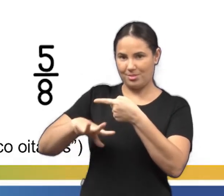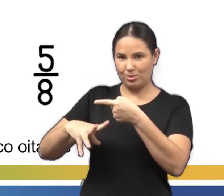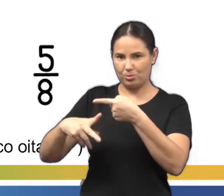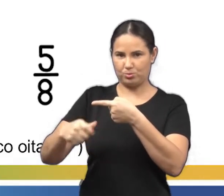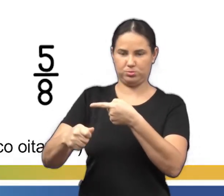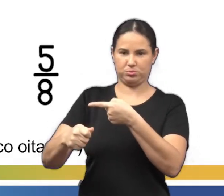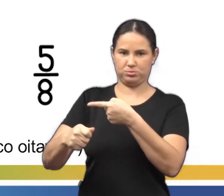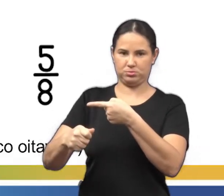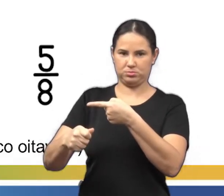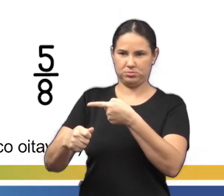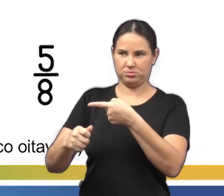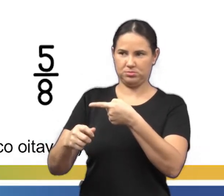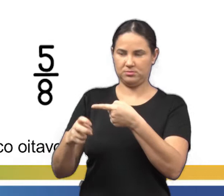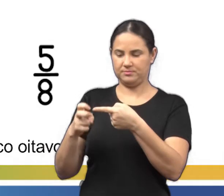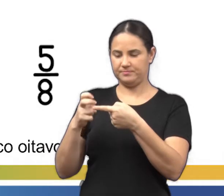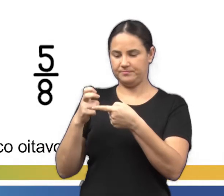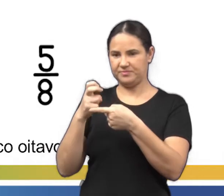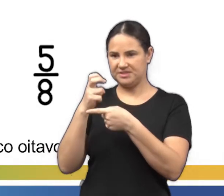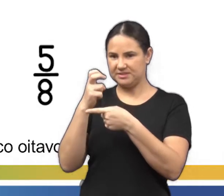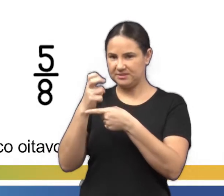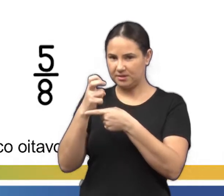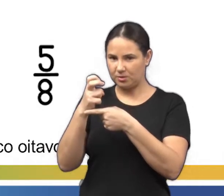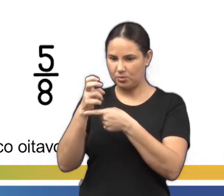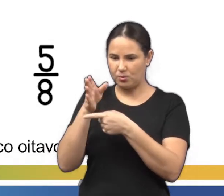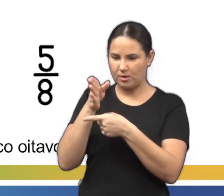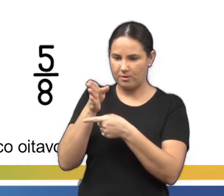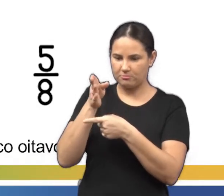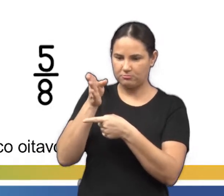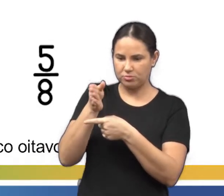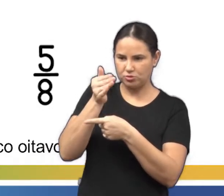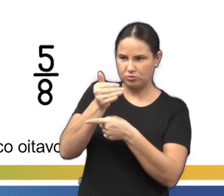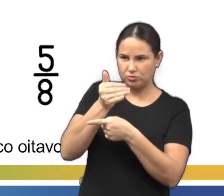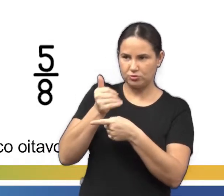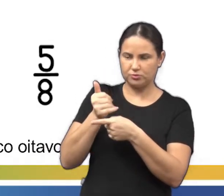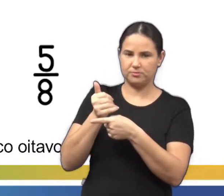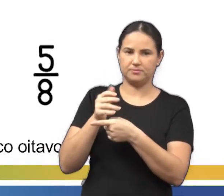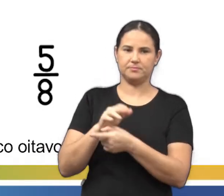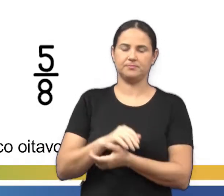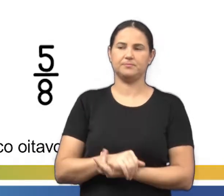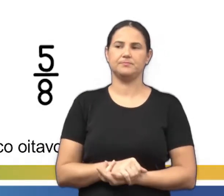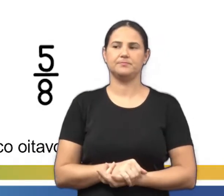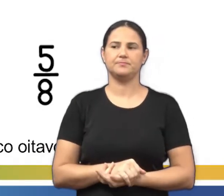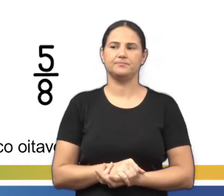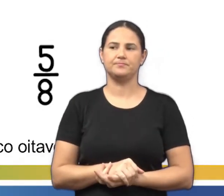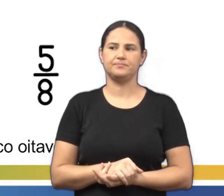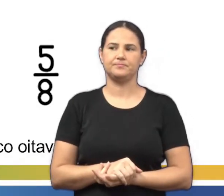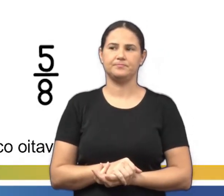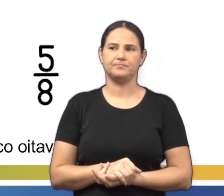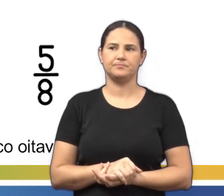Observaram que o número de baixo que está dando o nome da fração, por isso que eu chamo de denominador, tá?